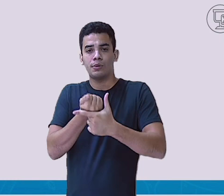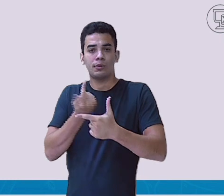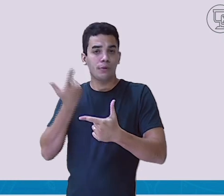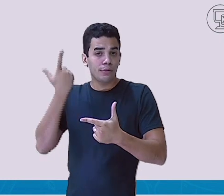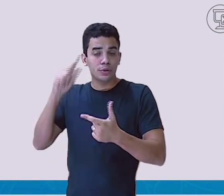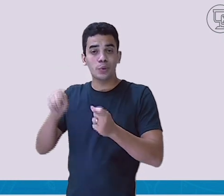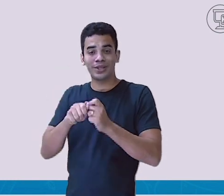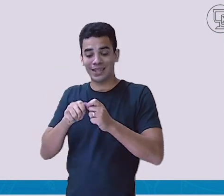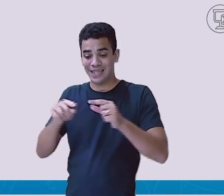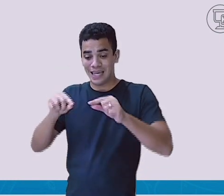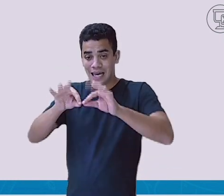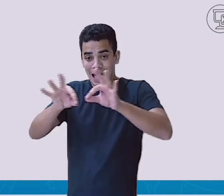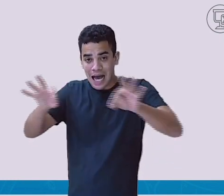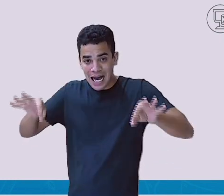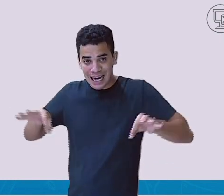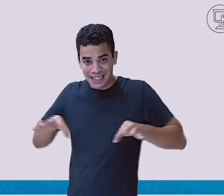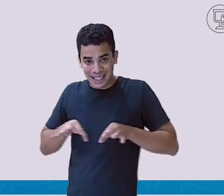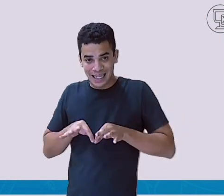figura geométrica?